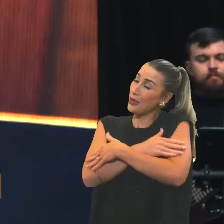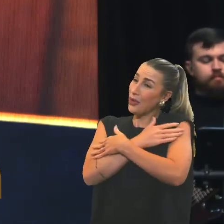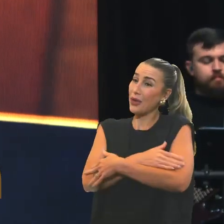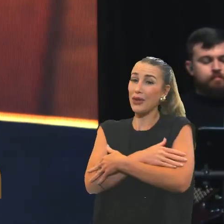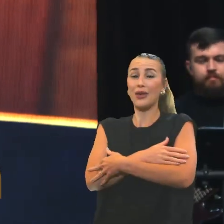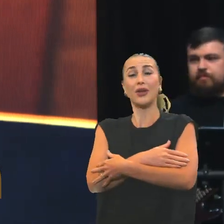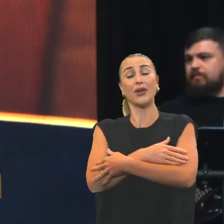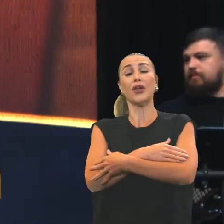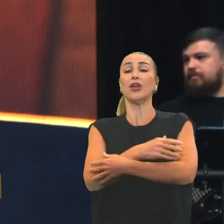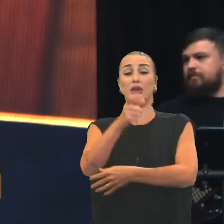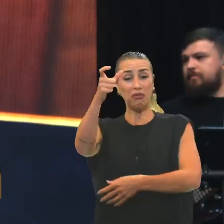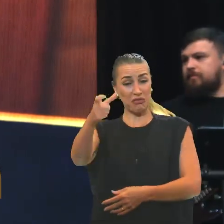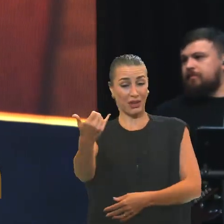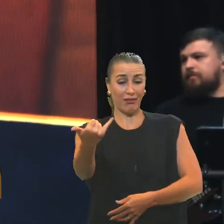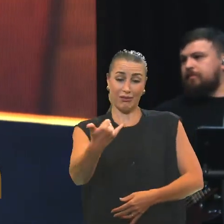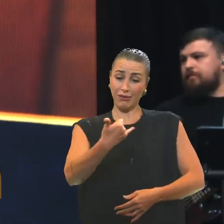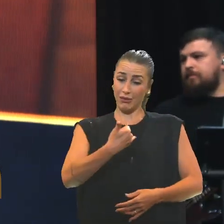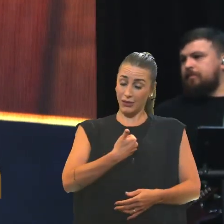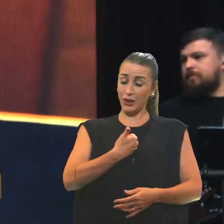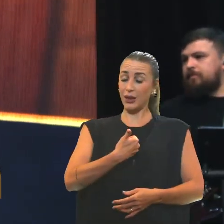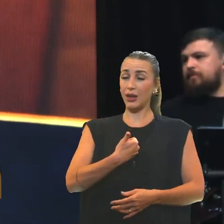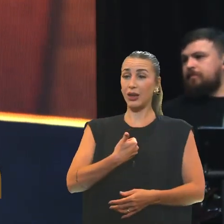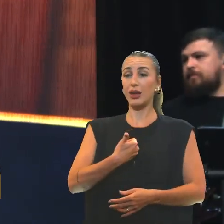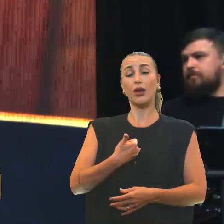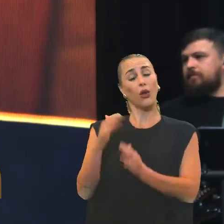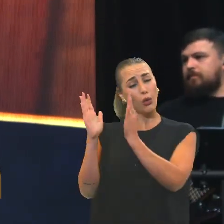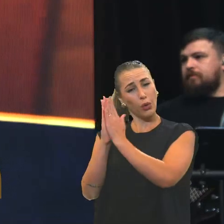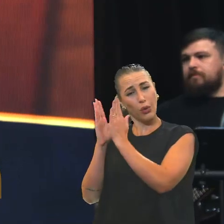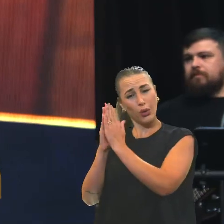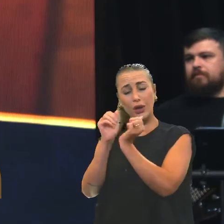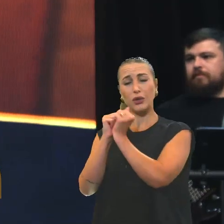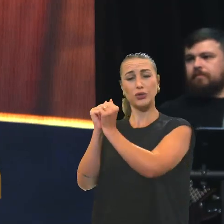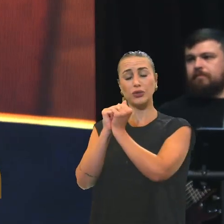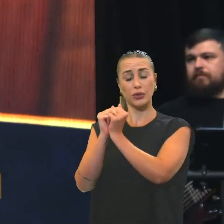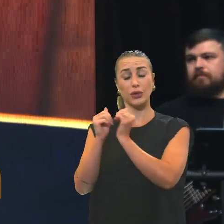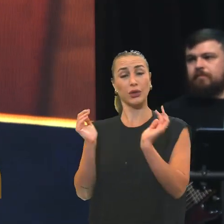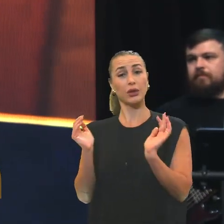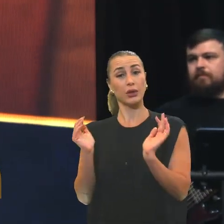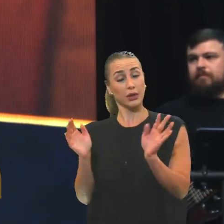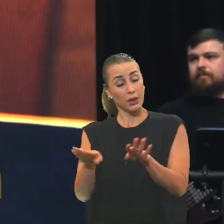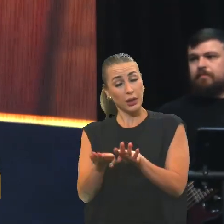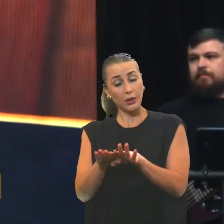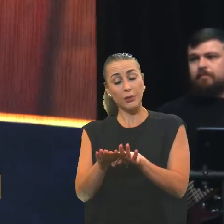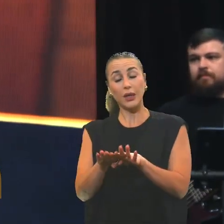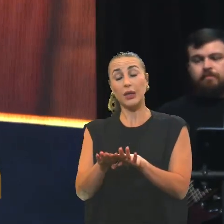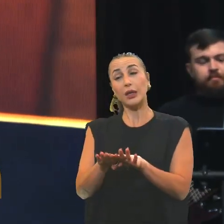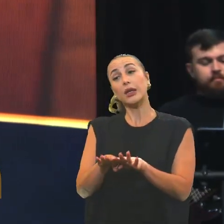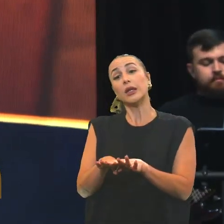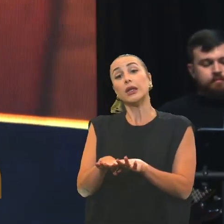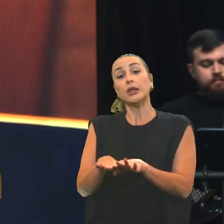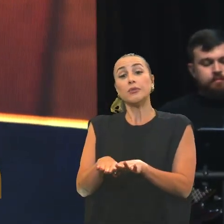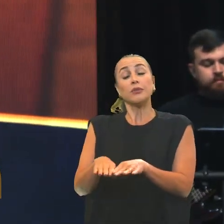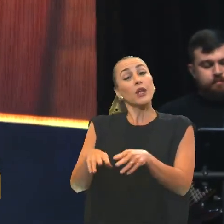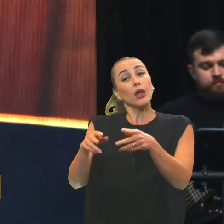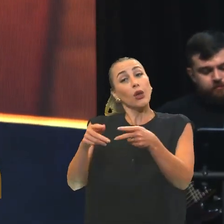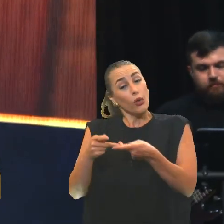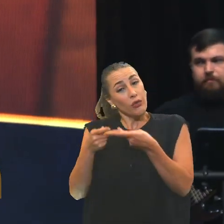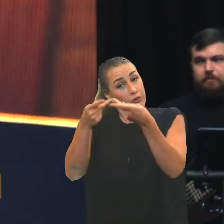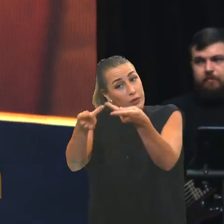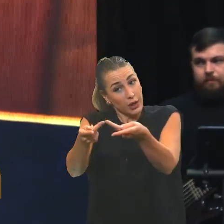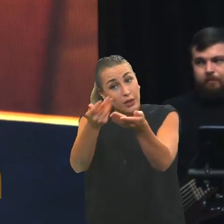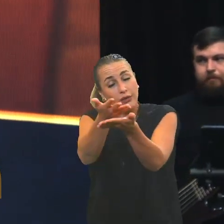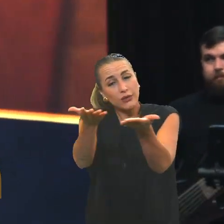você e te entregar um convite. Se você fez a tua decisão por Jesus pela primeira vez, queremos entregar um convite para um